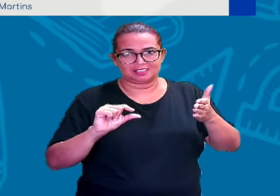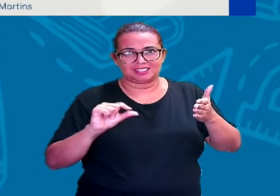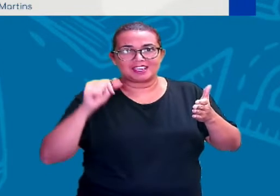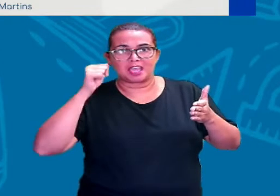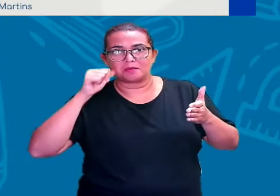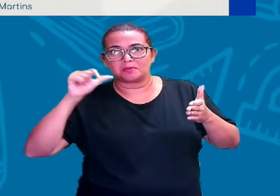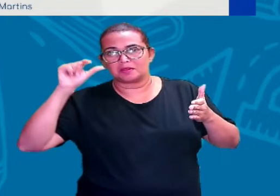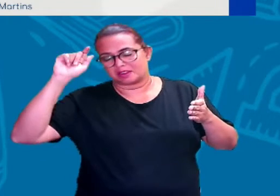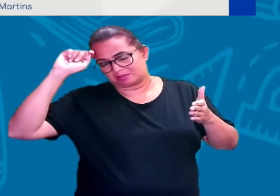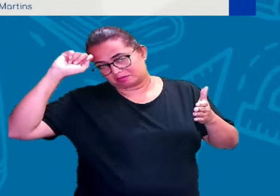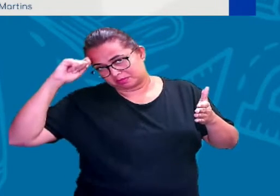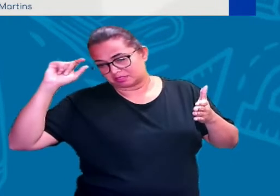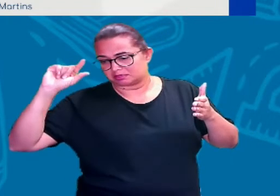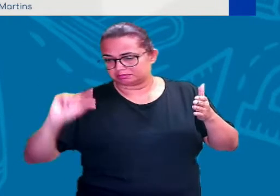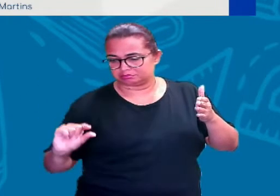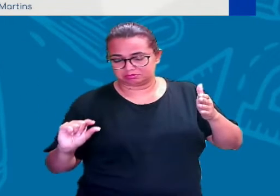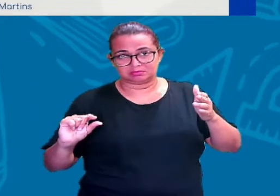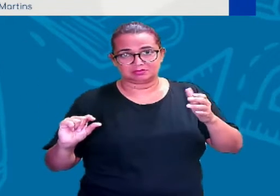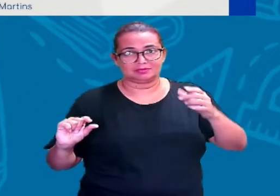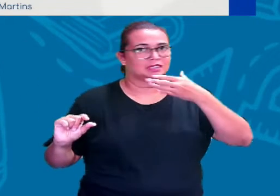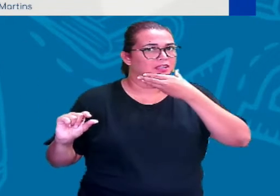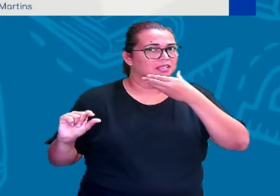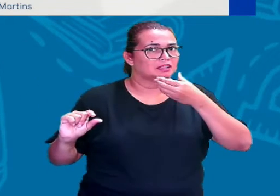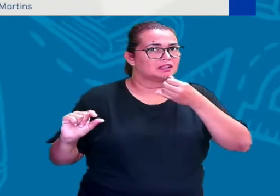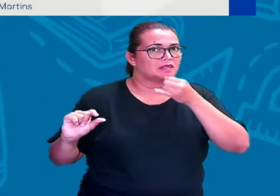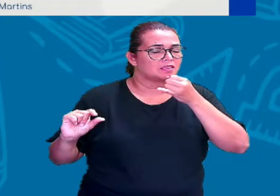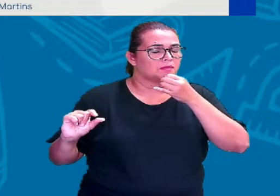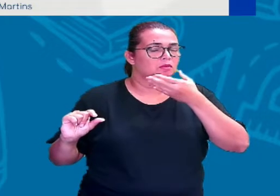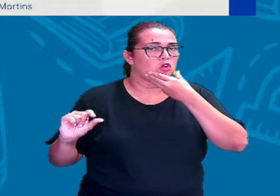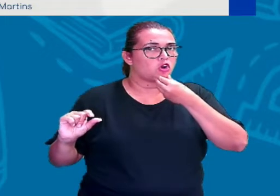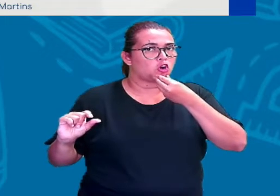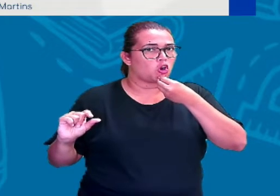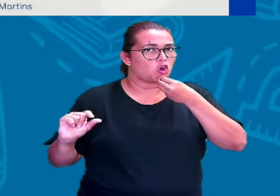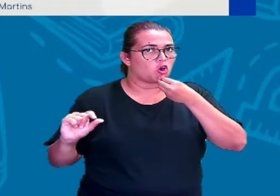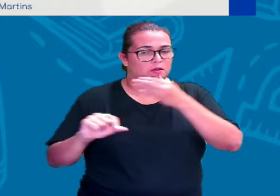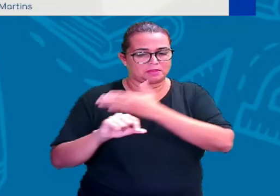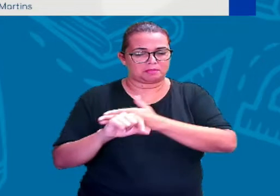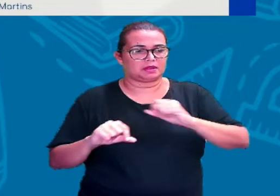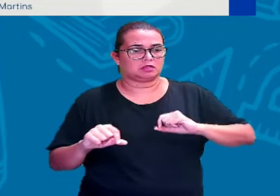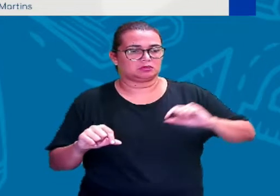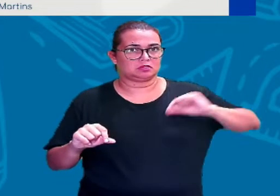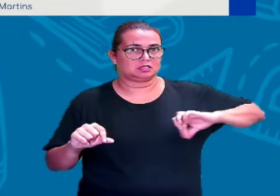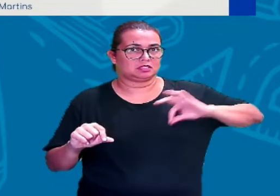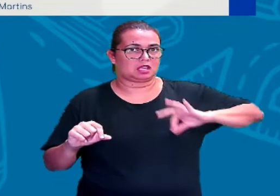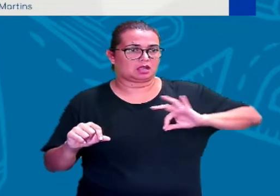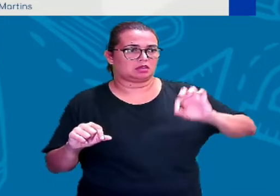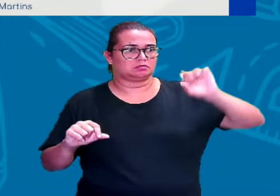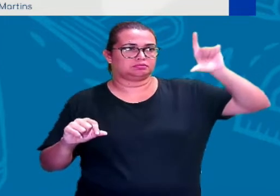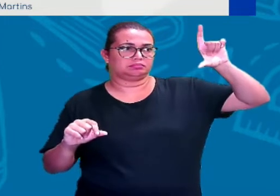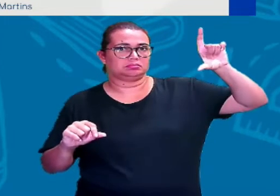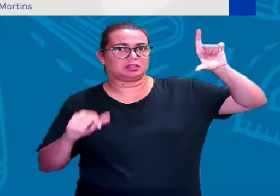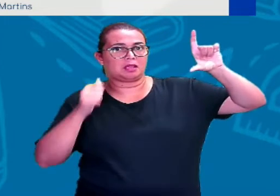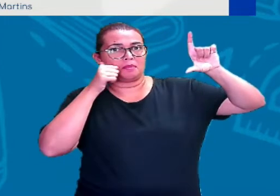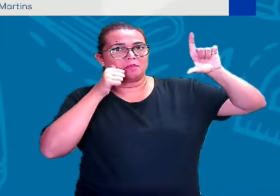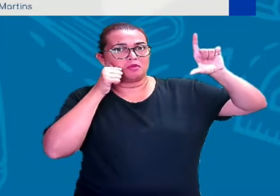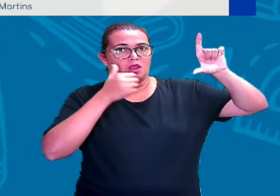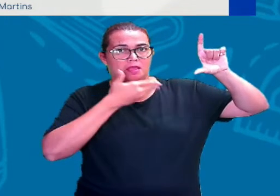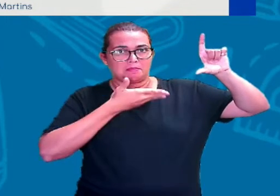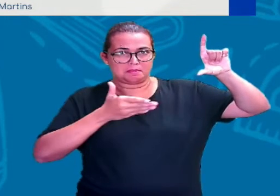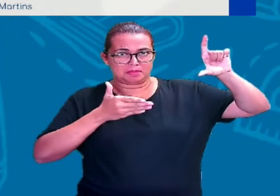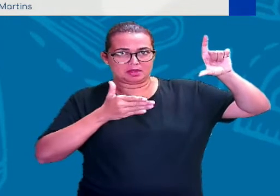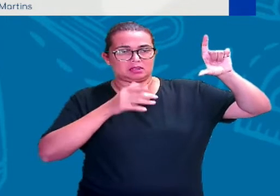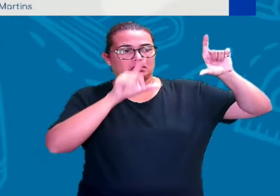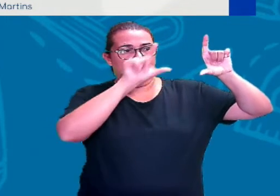Então, se a gente vê aí, se você tem uma mãe que é negro ou negra, então a gente sofre um preconceito